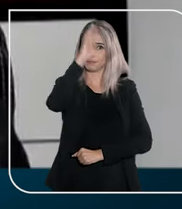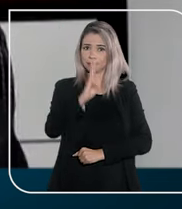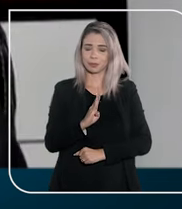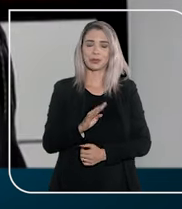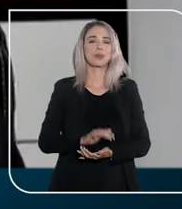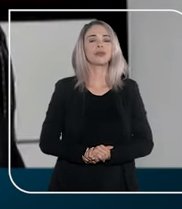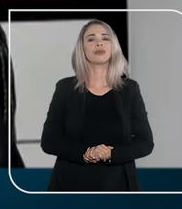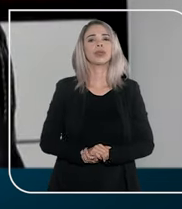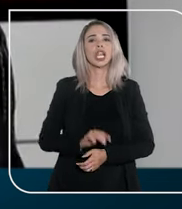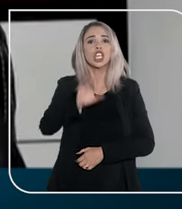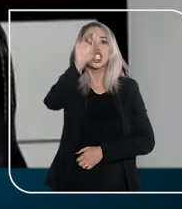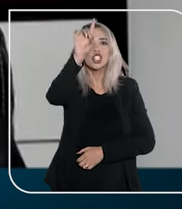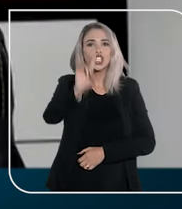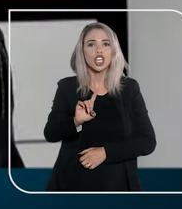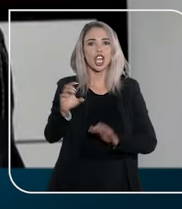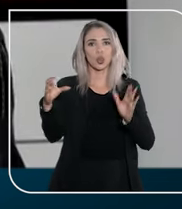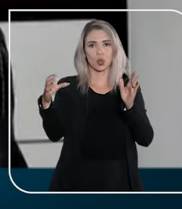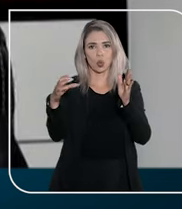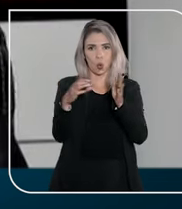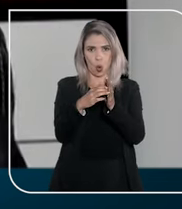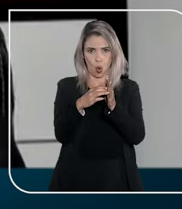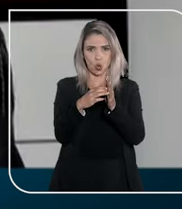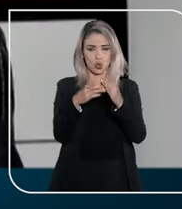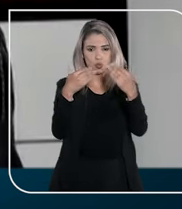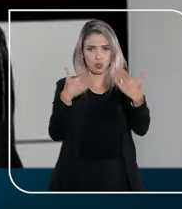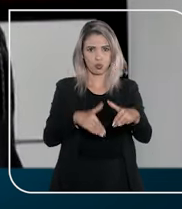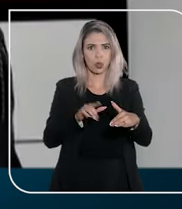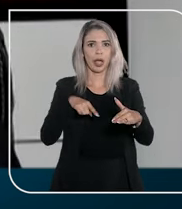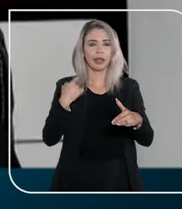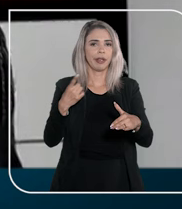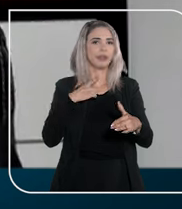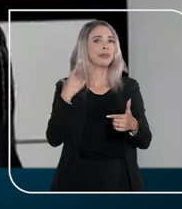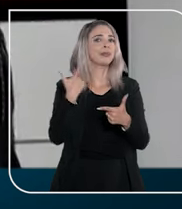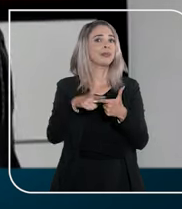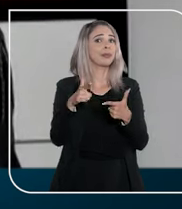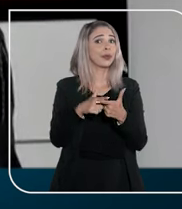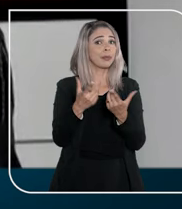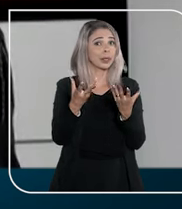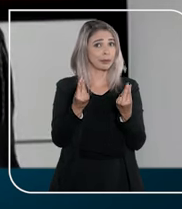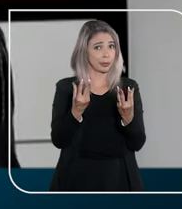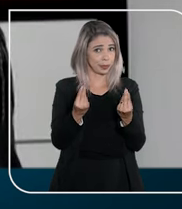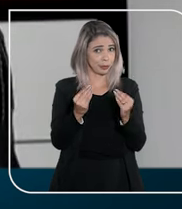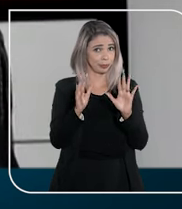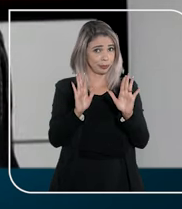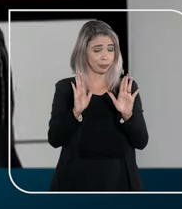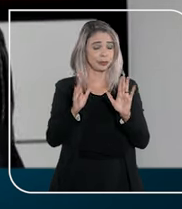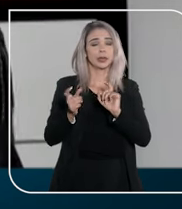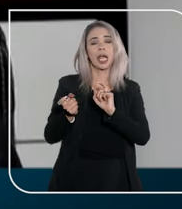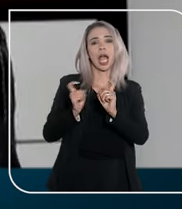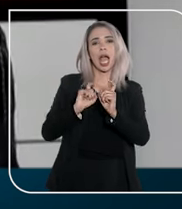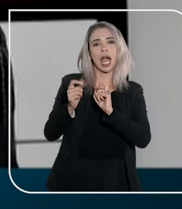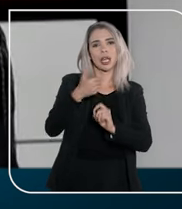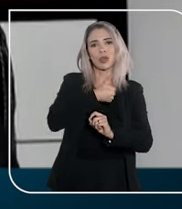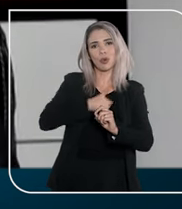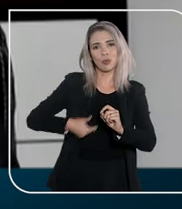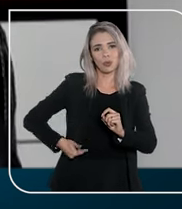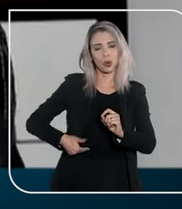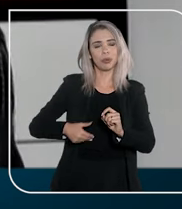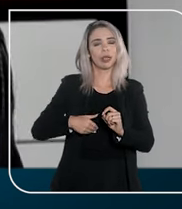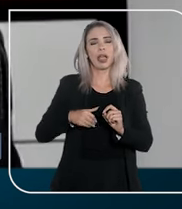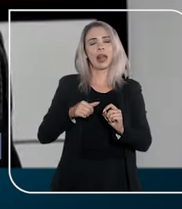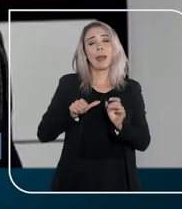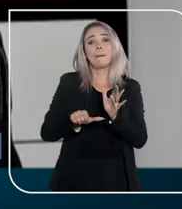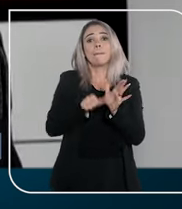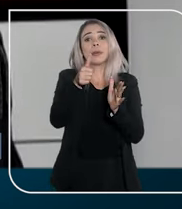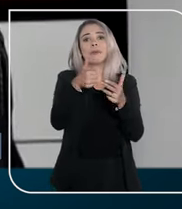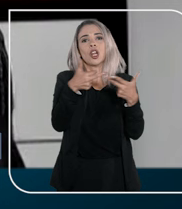em concursos públicos, nós vivemos aos trancos e barrancos, porque a administração como um todo, primeiro ela faz a coisa, depois